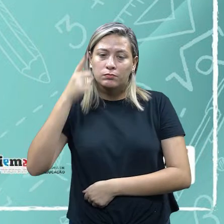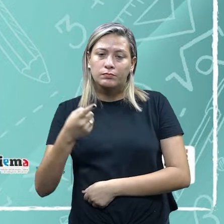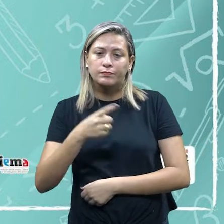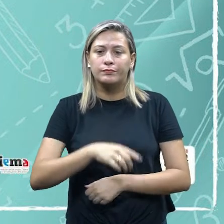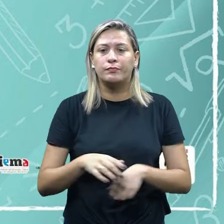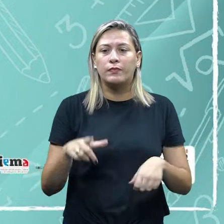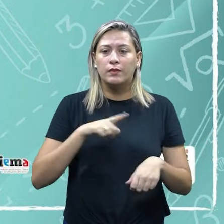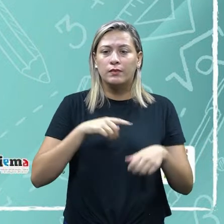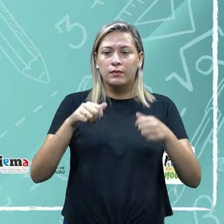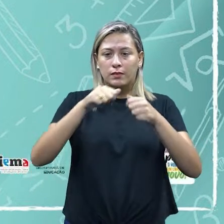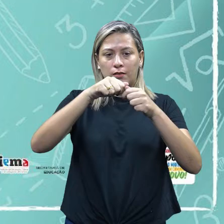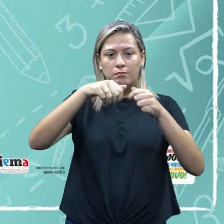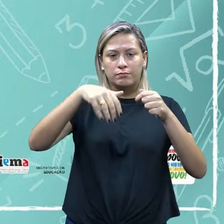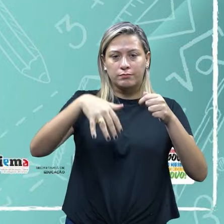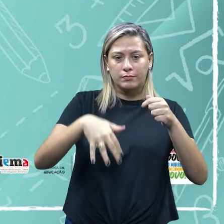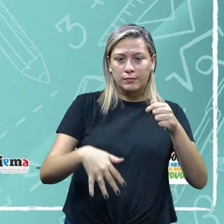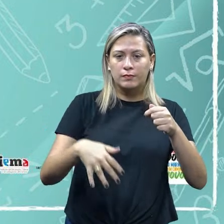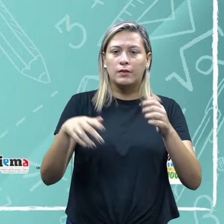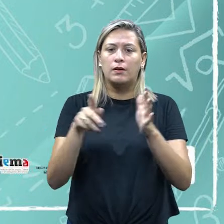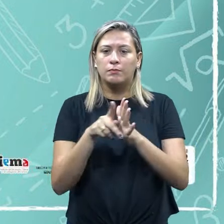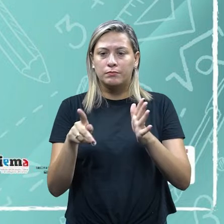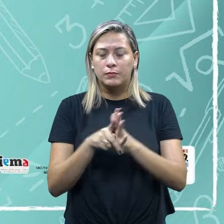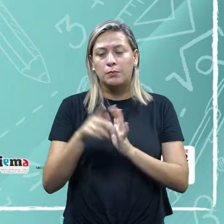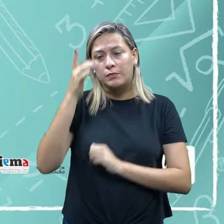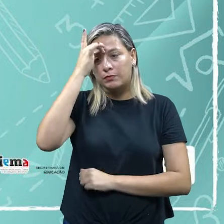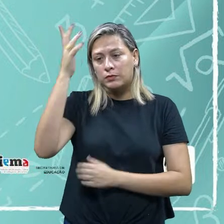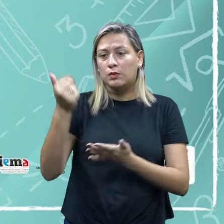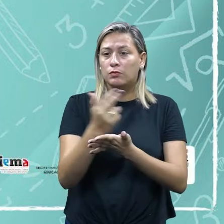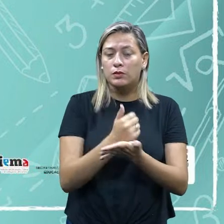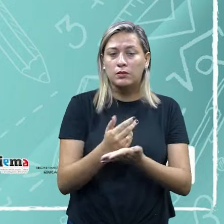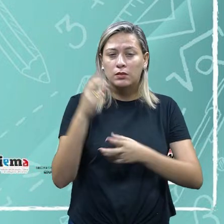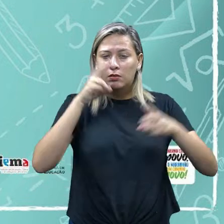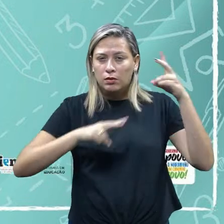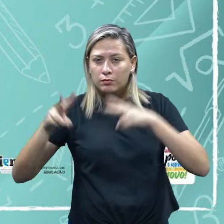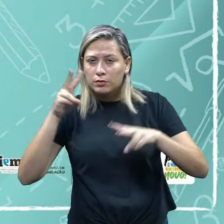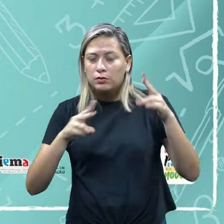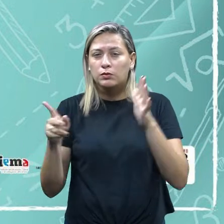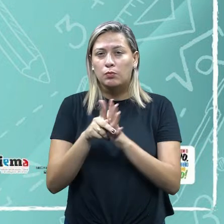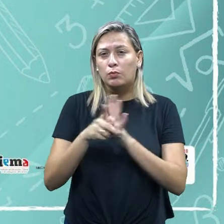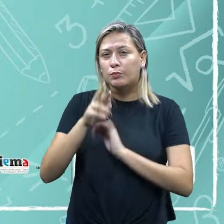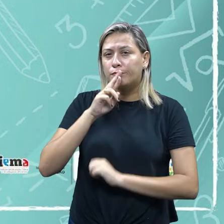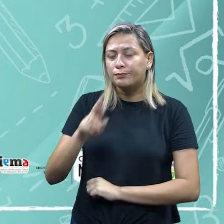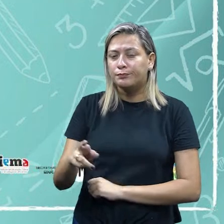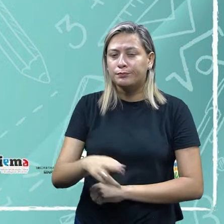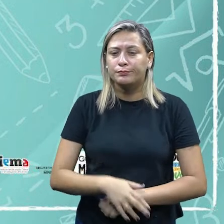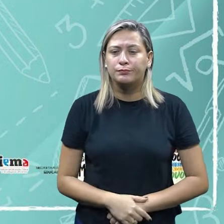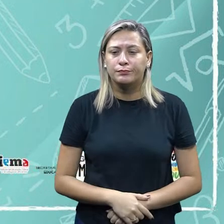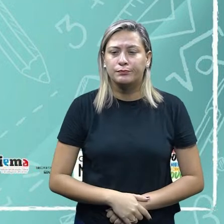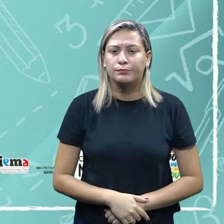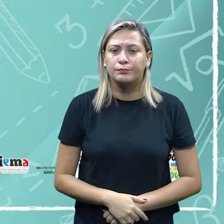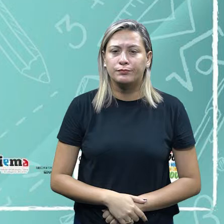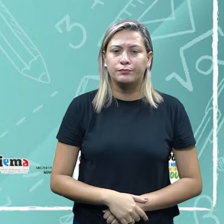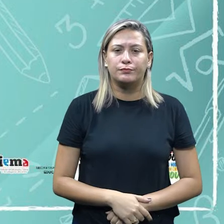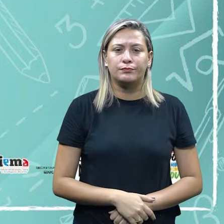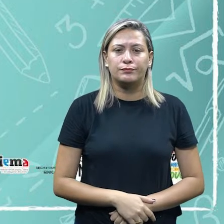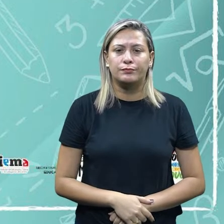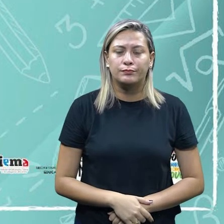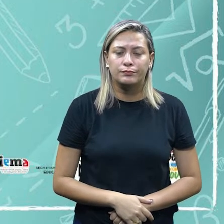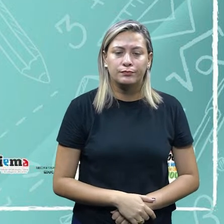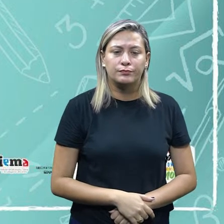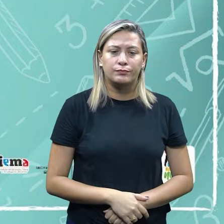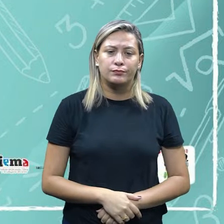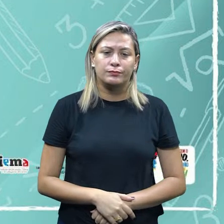de status que podem ser marcadas para facilitar o desenho e a visualização de resultados. Então aqui a gente tem a barra de comandos,